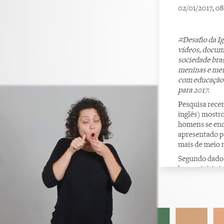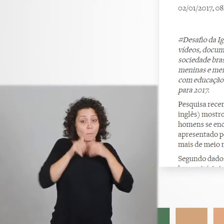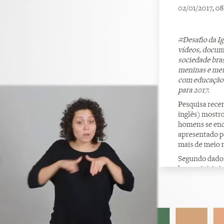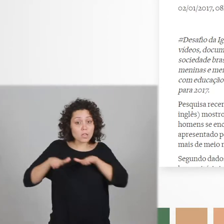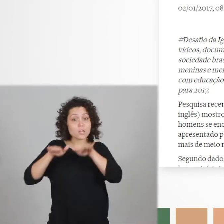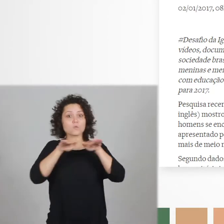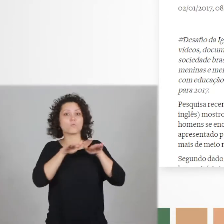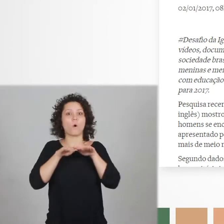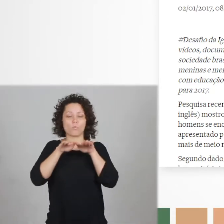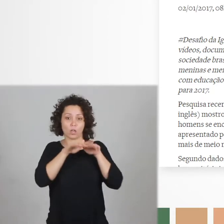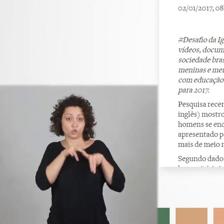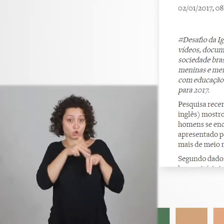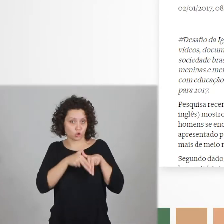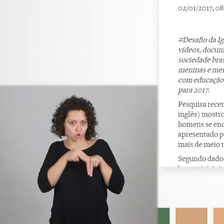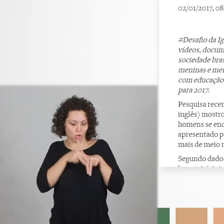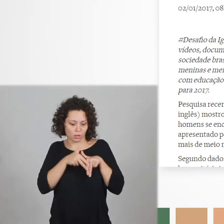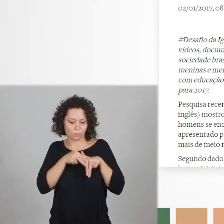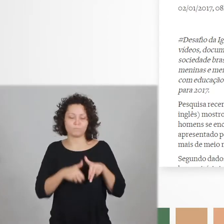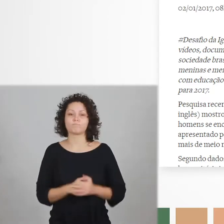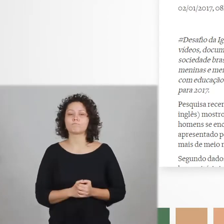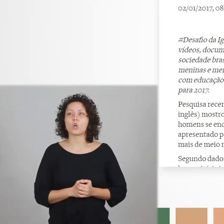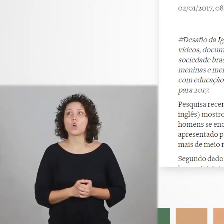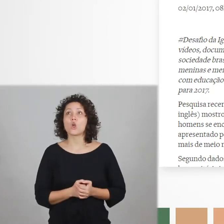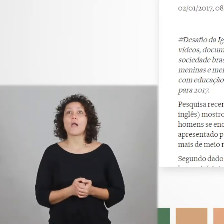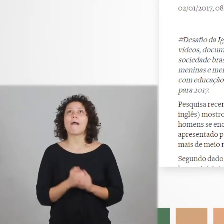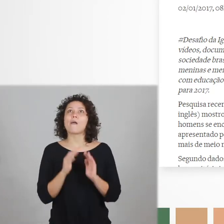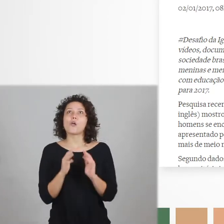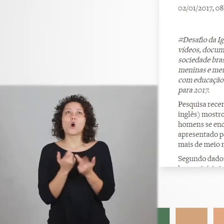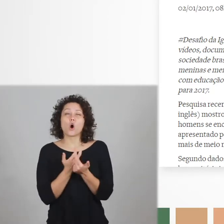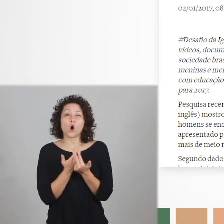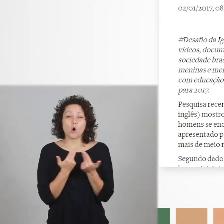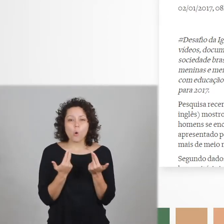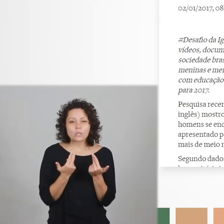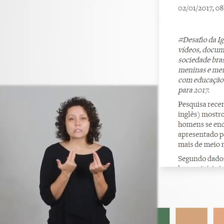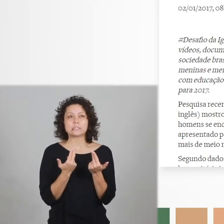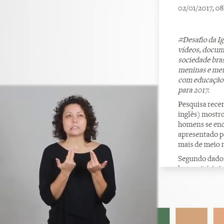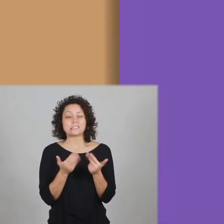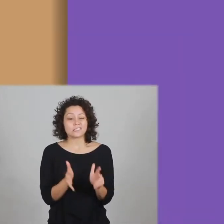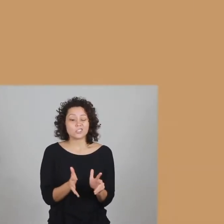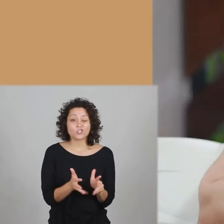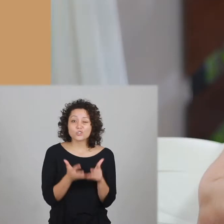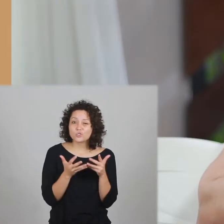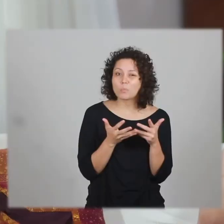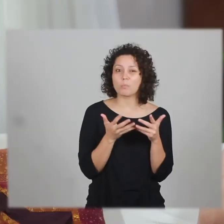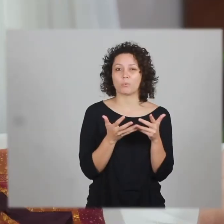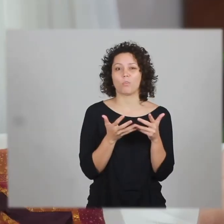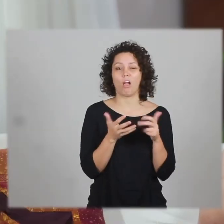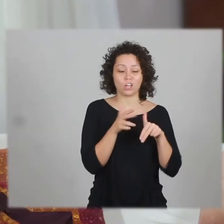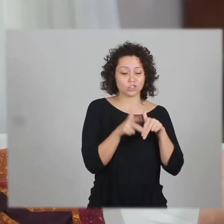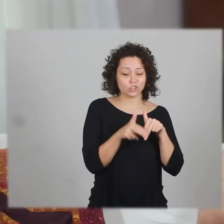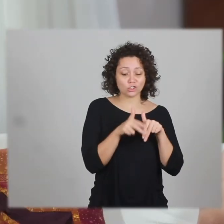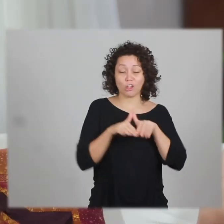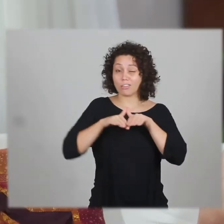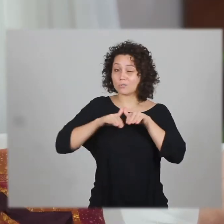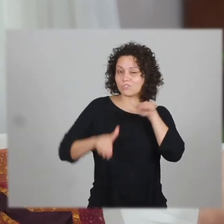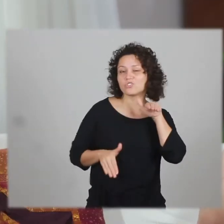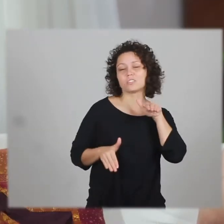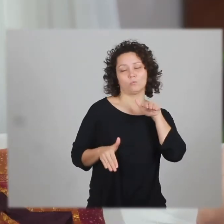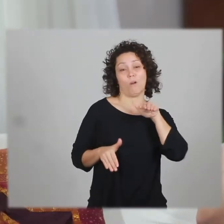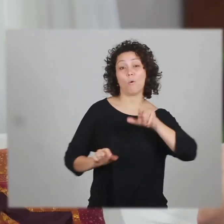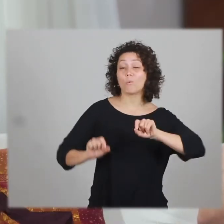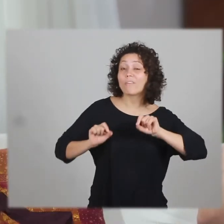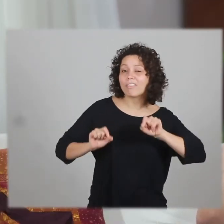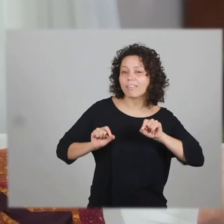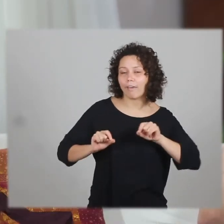sobre pequenos hábitos que acabam estimulando a desigualdade entre meninos e meninas, que está muito no assunto